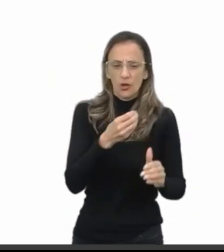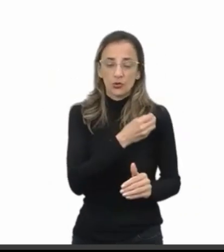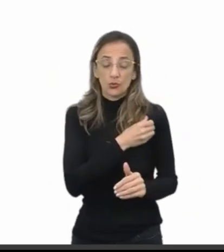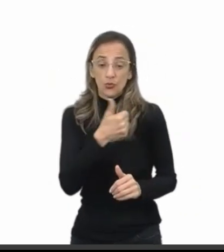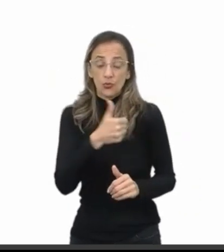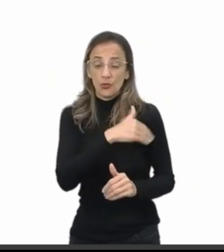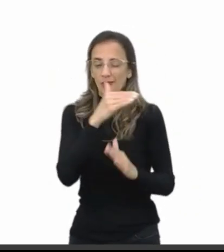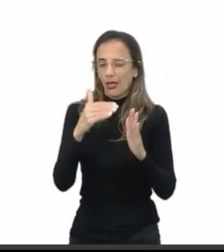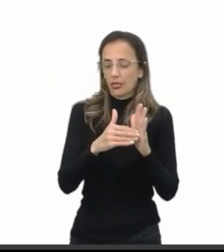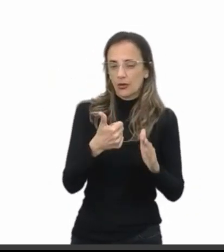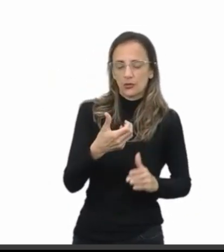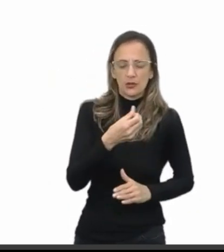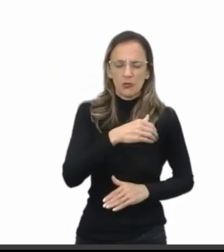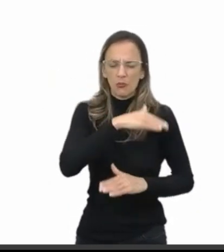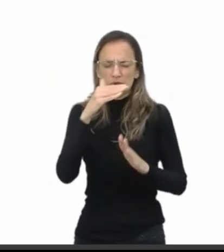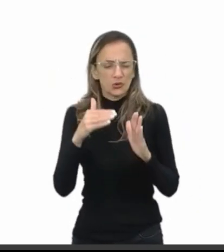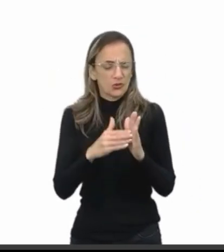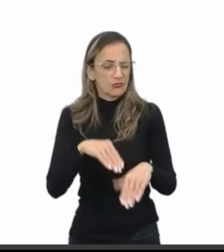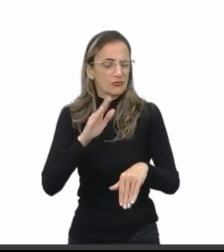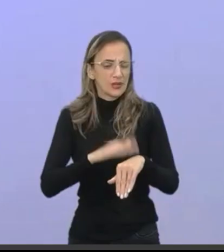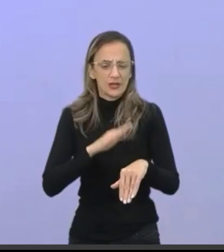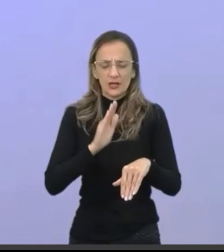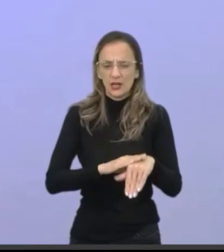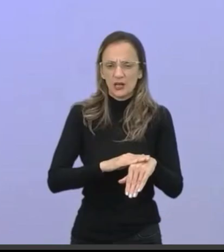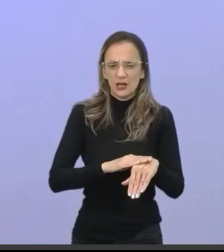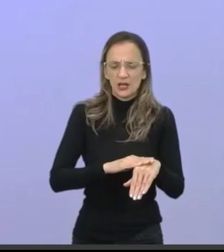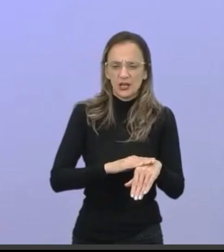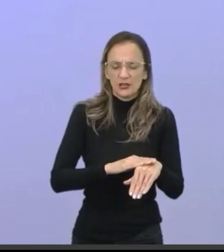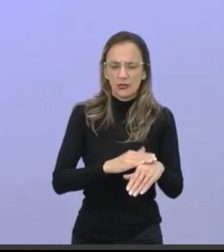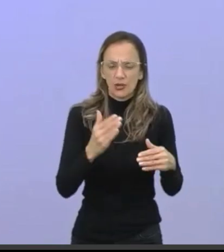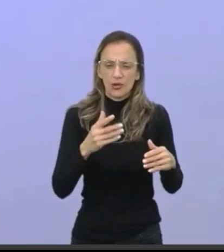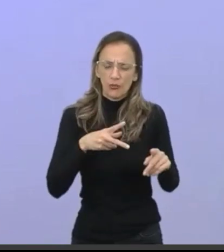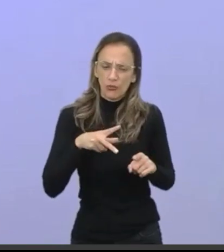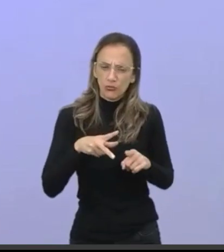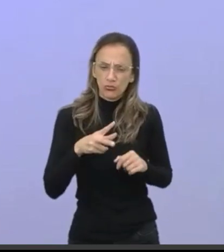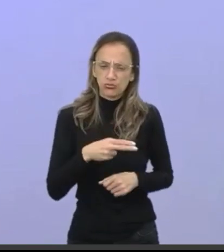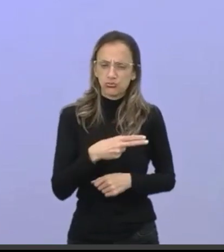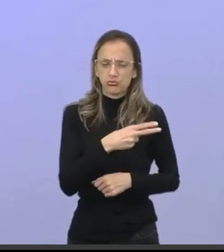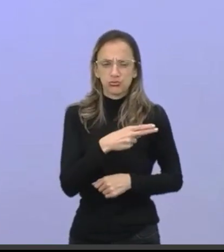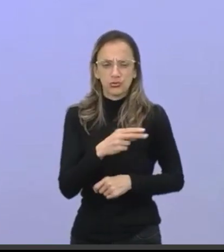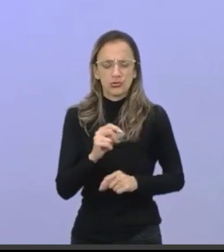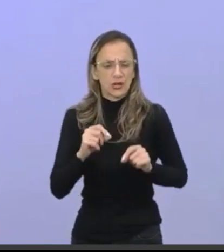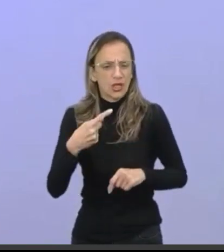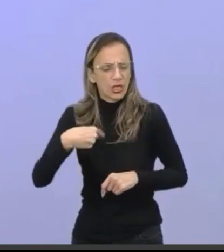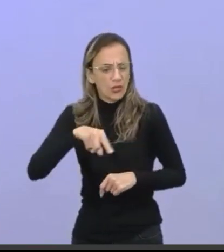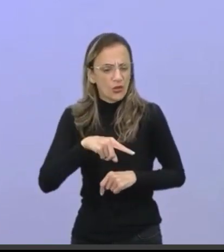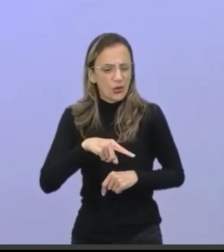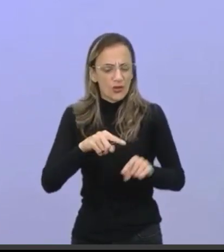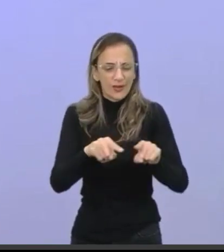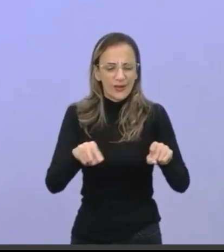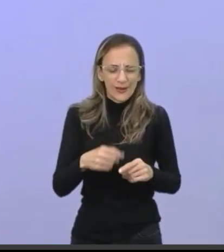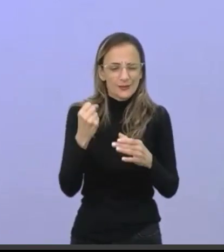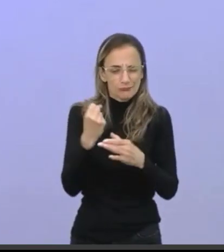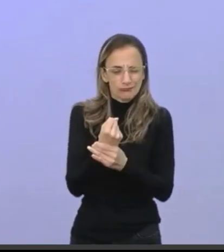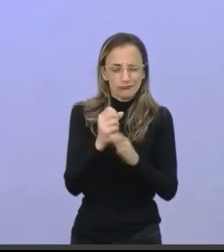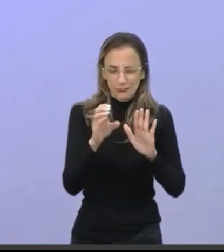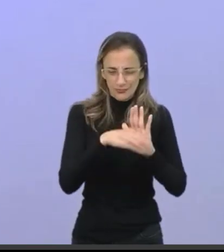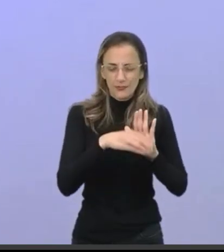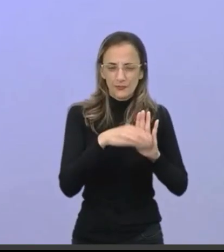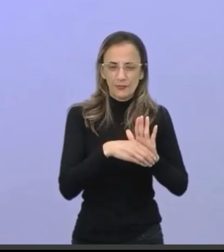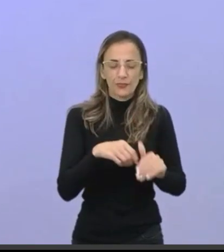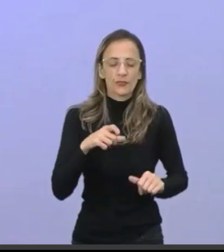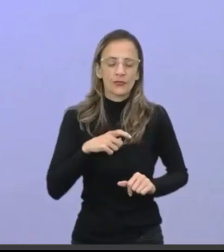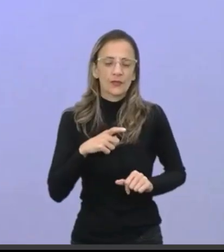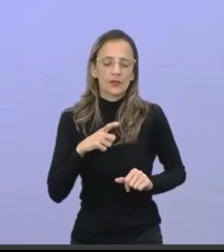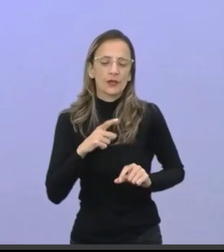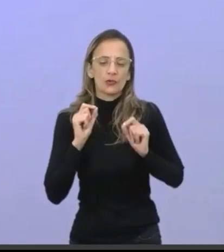Então, depois de feito toda os cortes ali da nossa caixinha de segurança, né, dos componentes, a gente vai